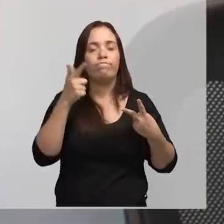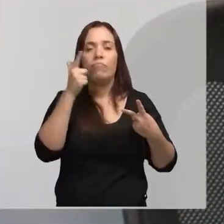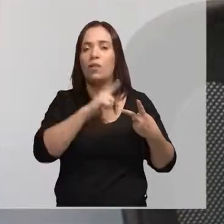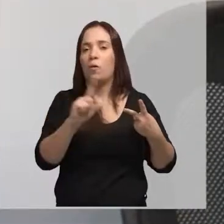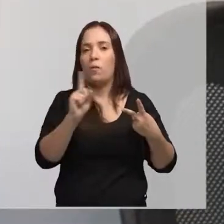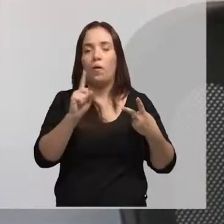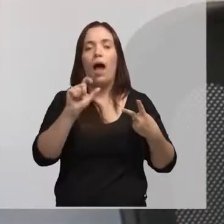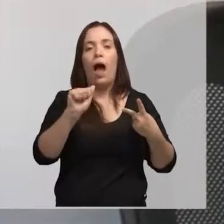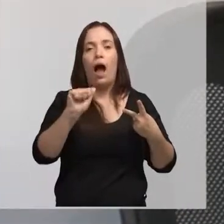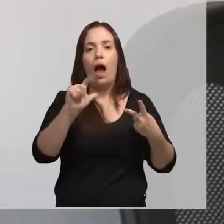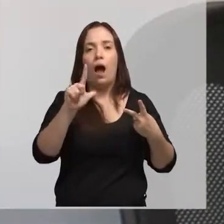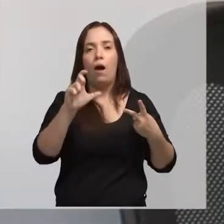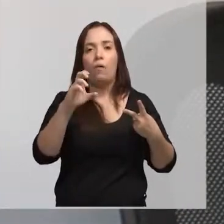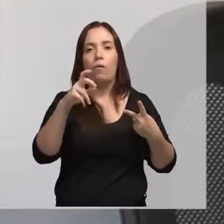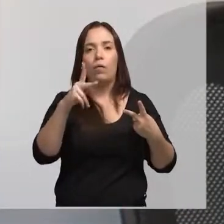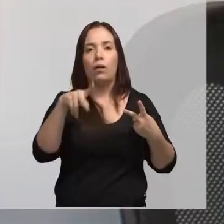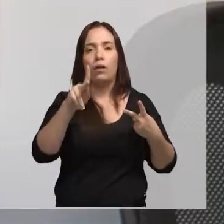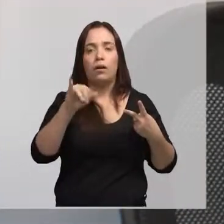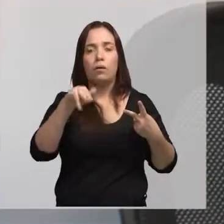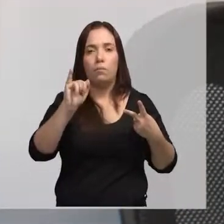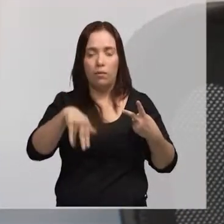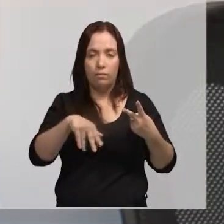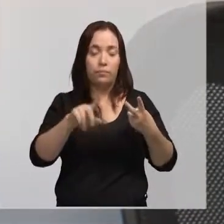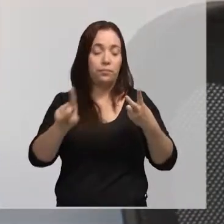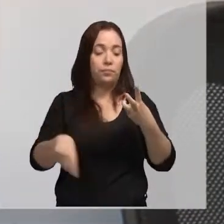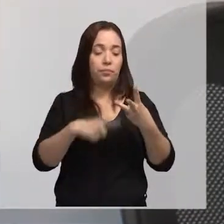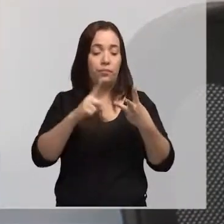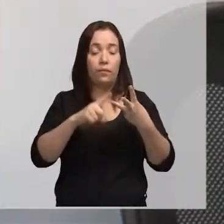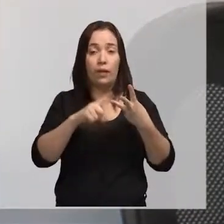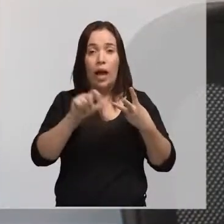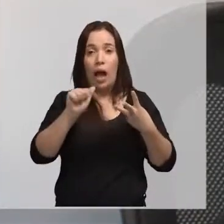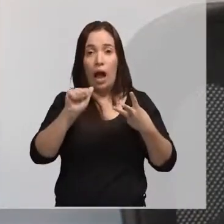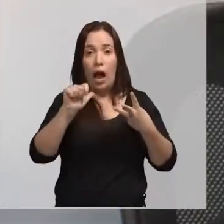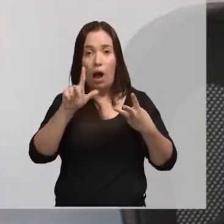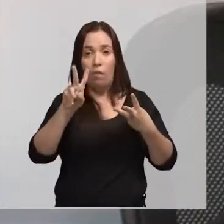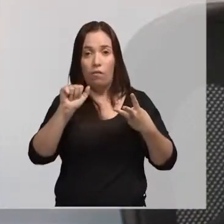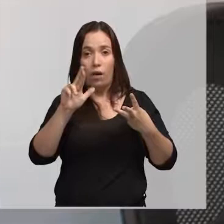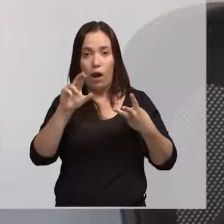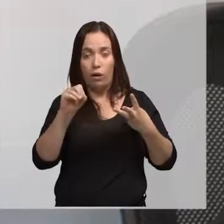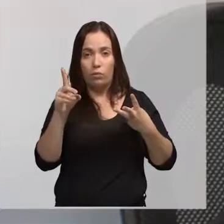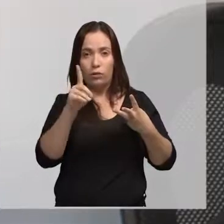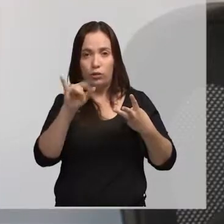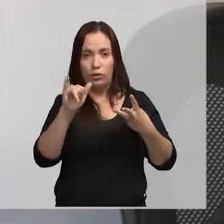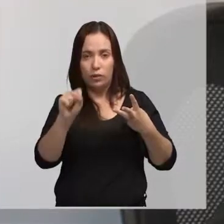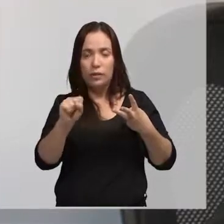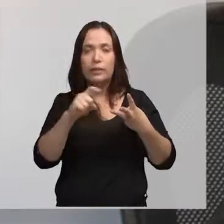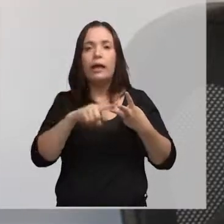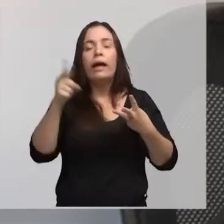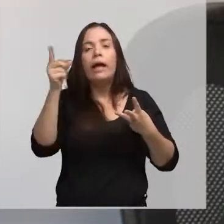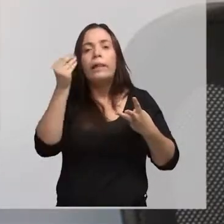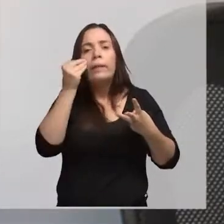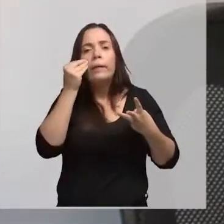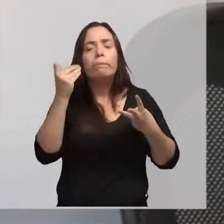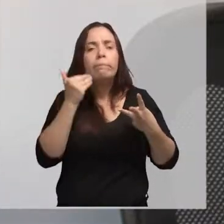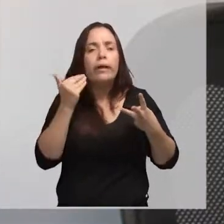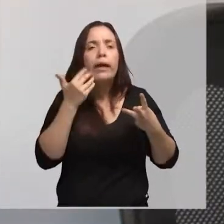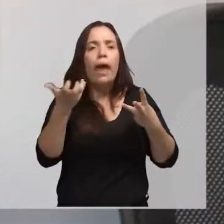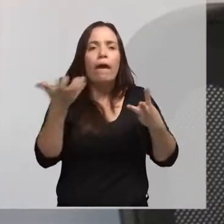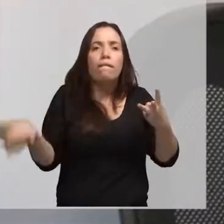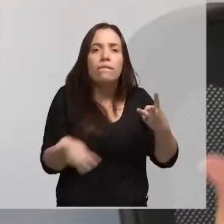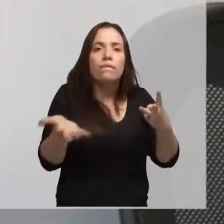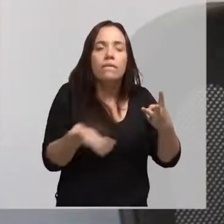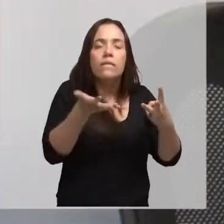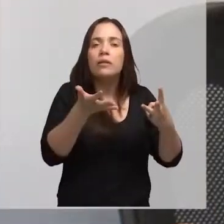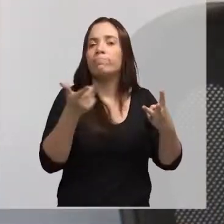Alckmin. Álvaro Dias era uma espécie de alternativa lá na frente, mas também não